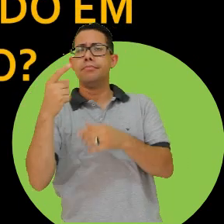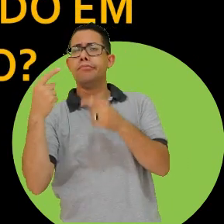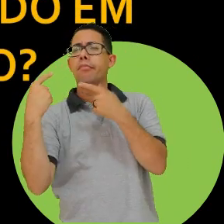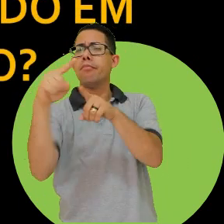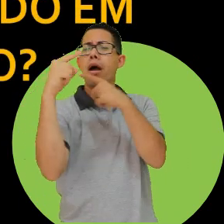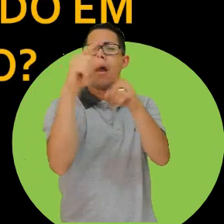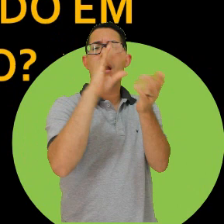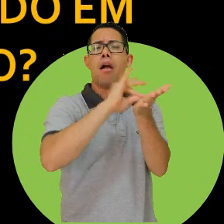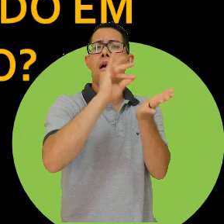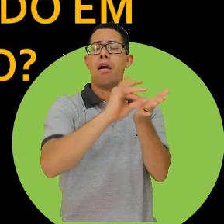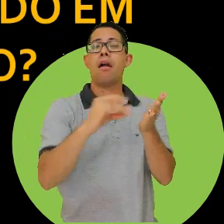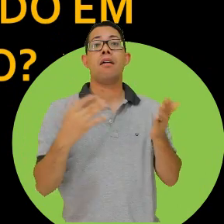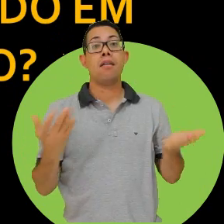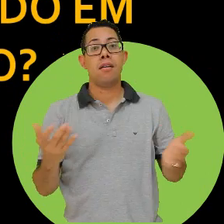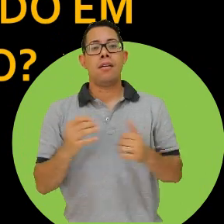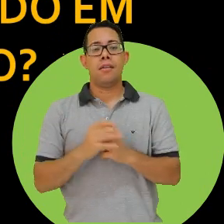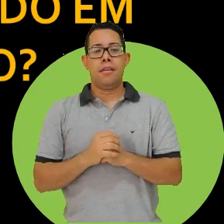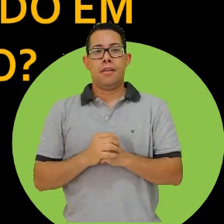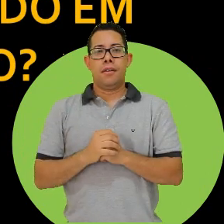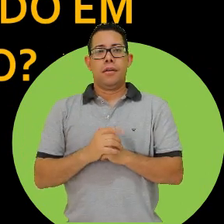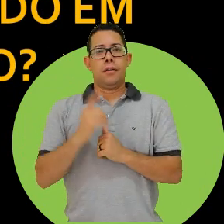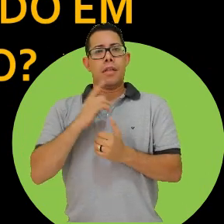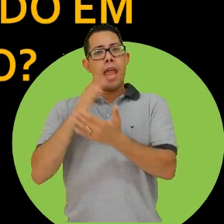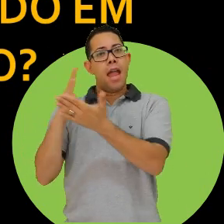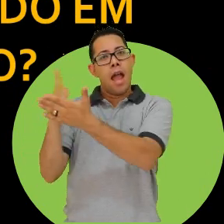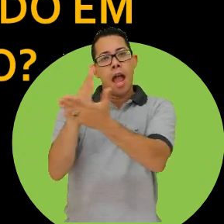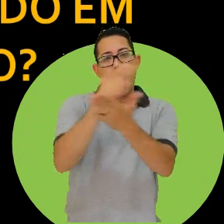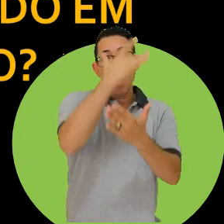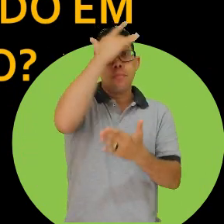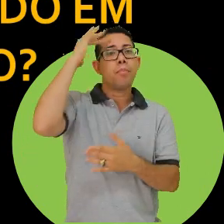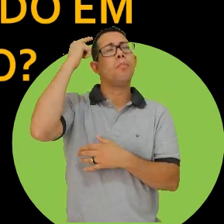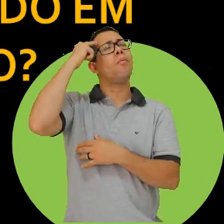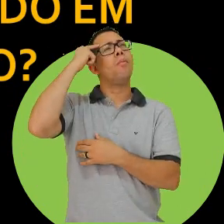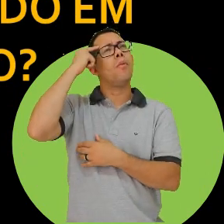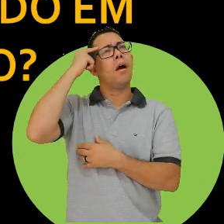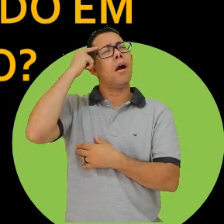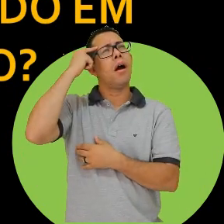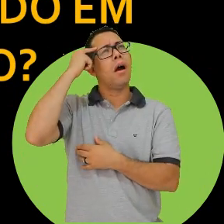E surge uma pergunta muito interessante, que muitas pessoas pensam: